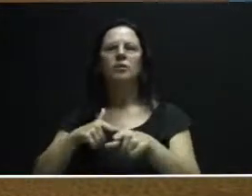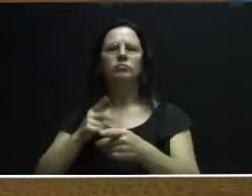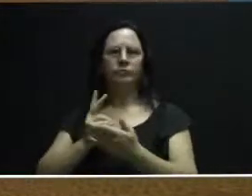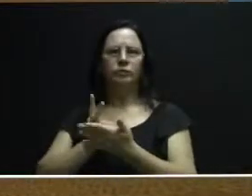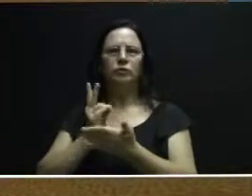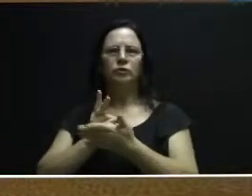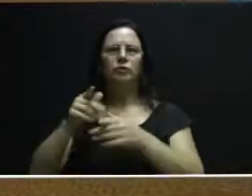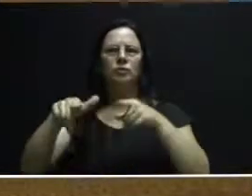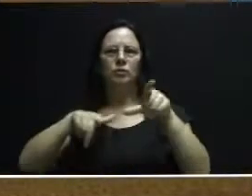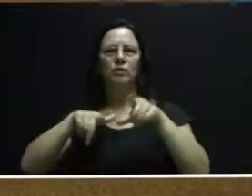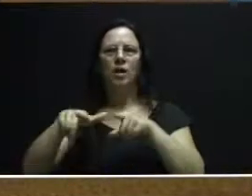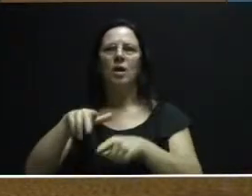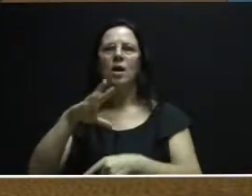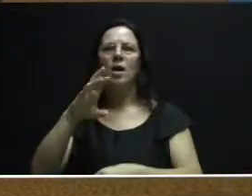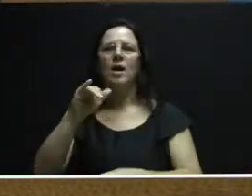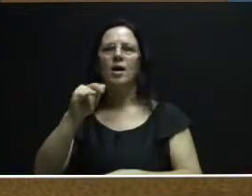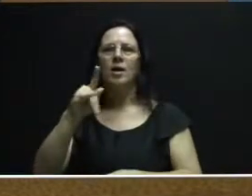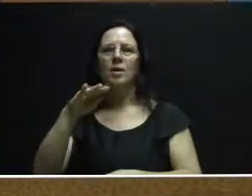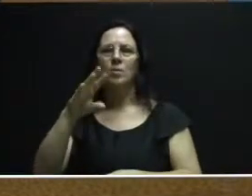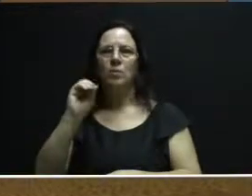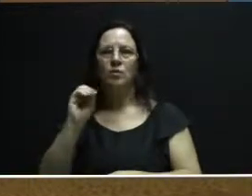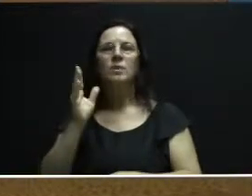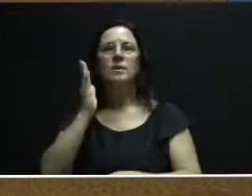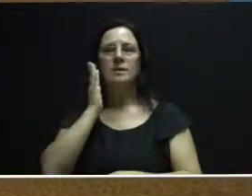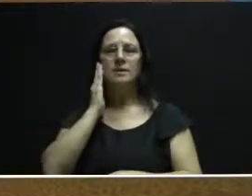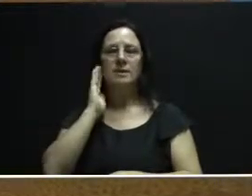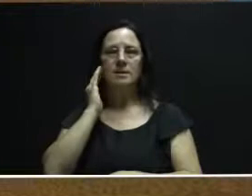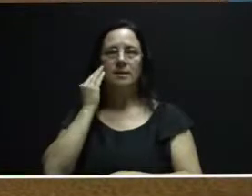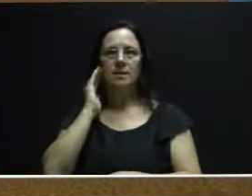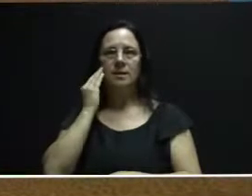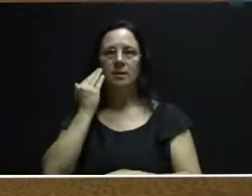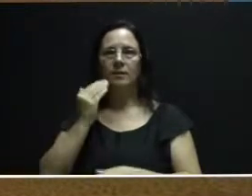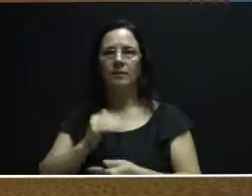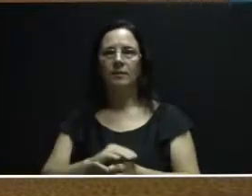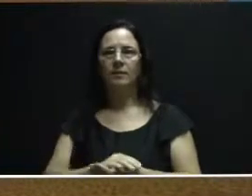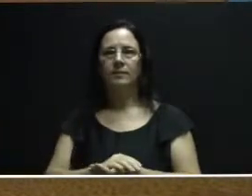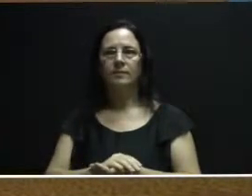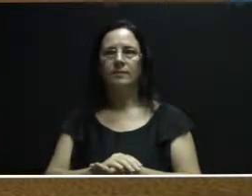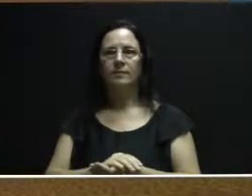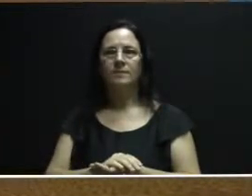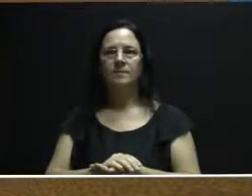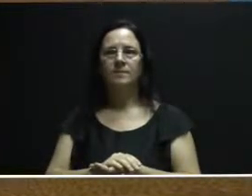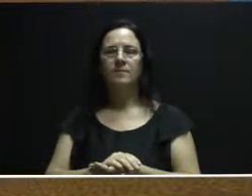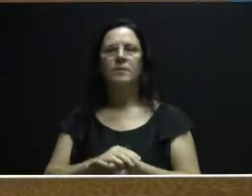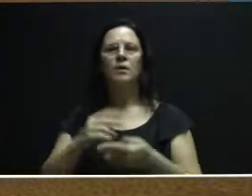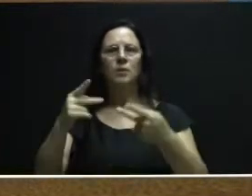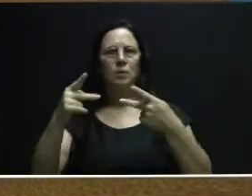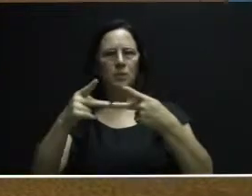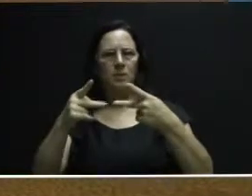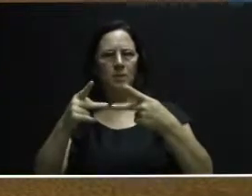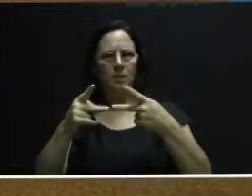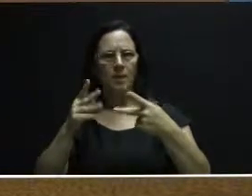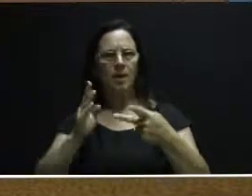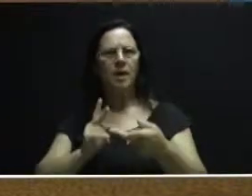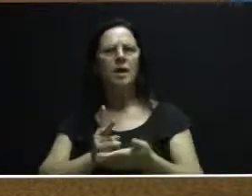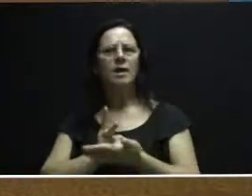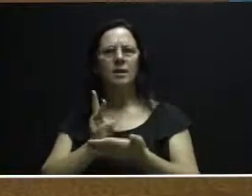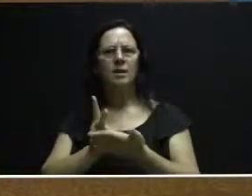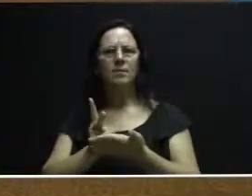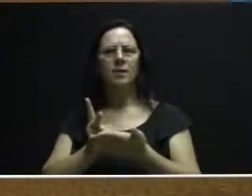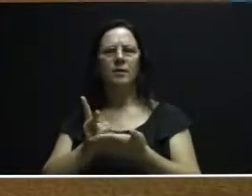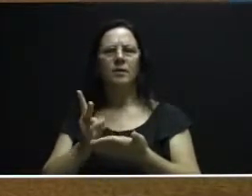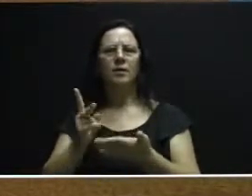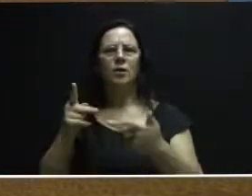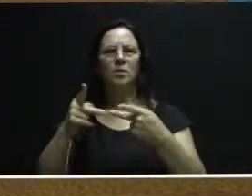Trabalharam e trabalham no poliesportivo, entende o que eu estou falando. No centro esportivo, no PITA, a gente ficou muito tempo aí